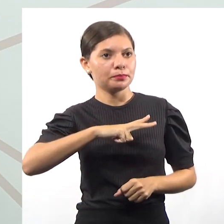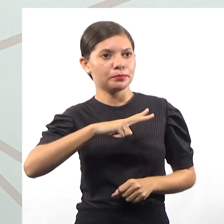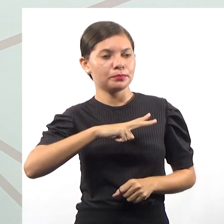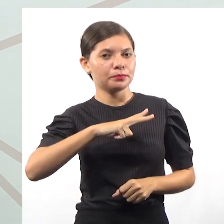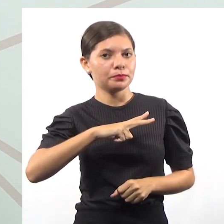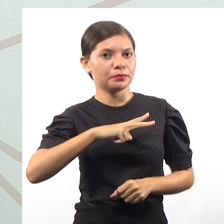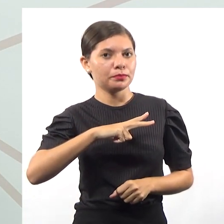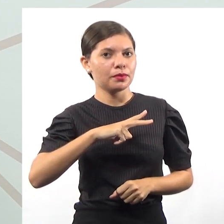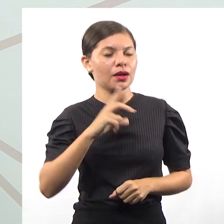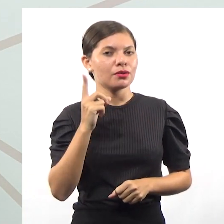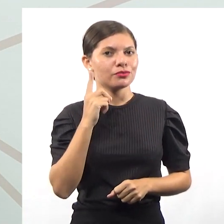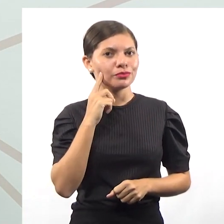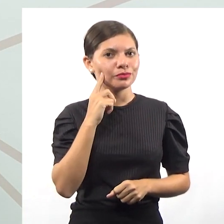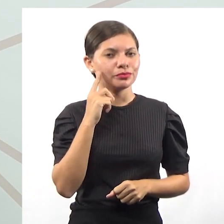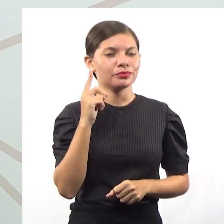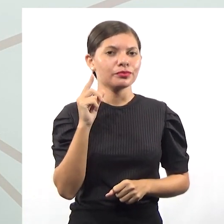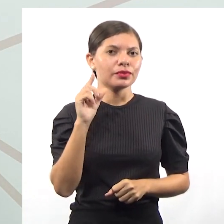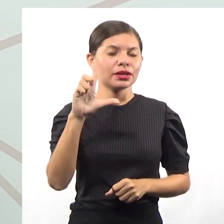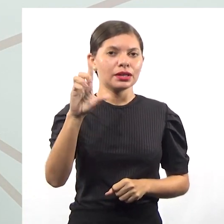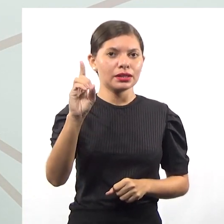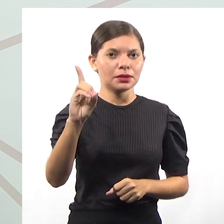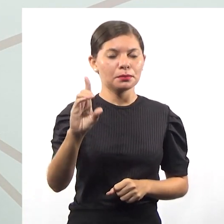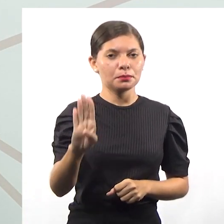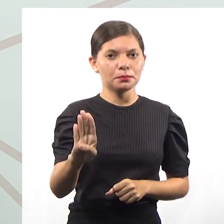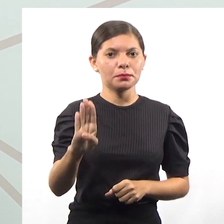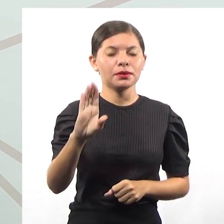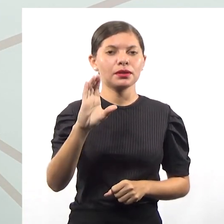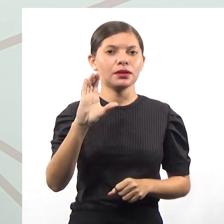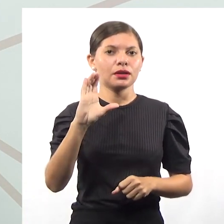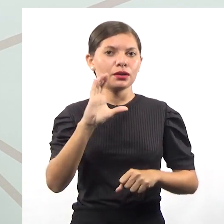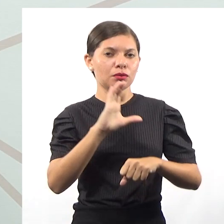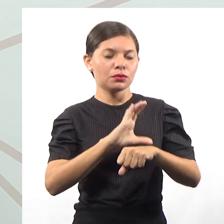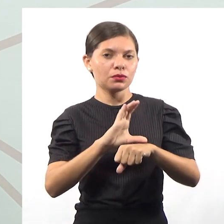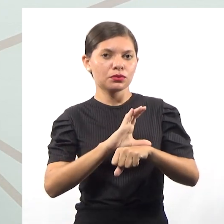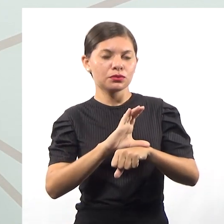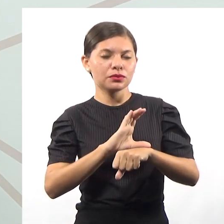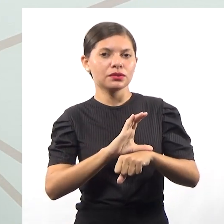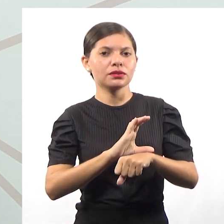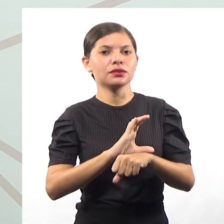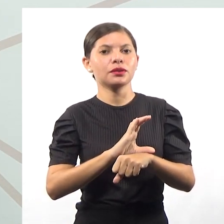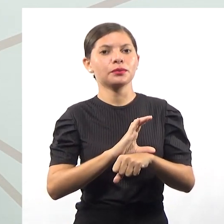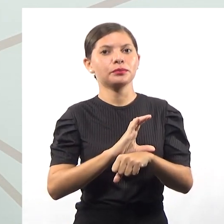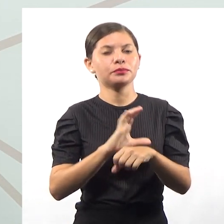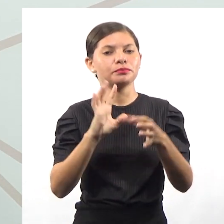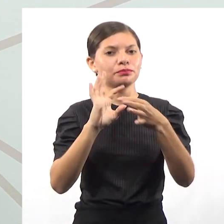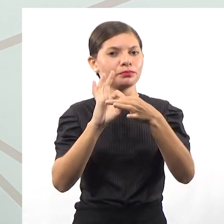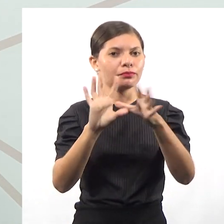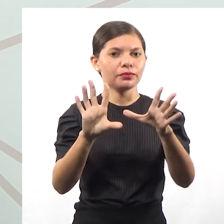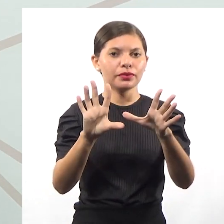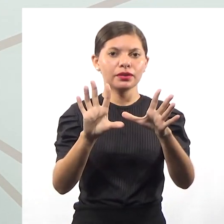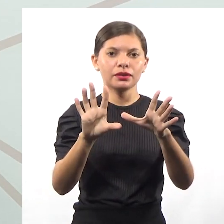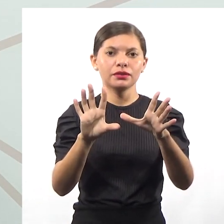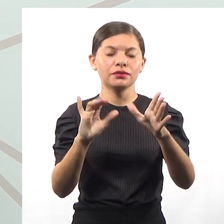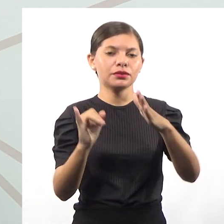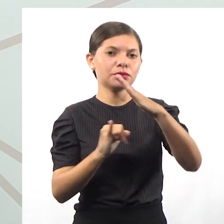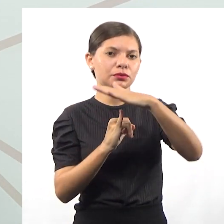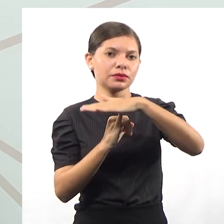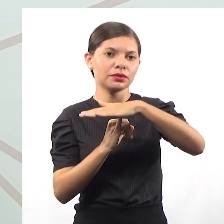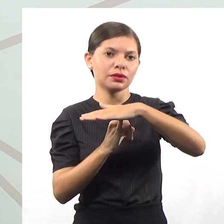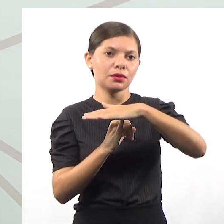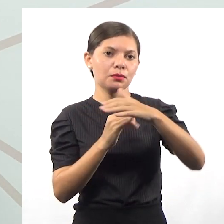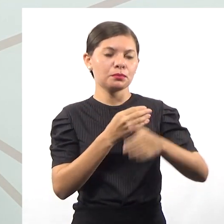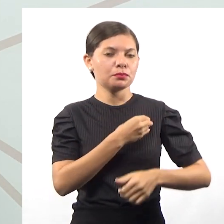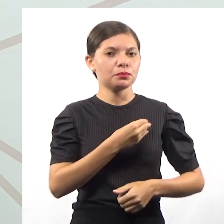privada. Não sei, né? A LDB e a Constituição vão prever que é a liberdade, tanto em